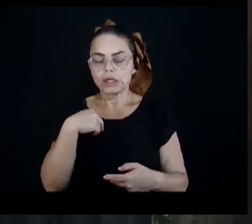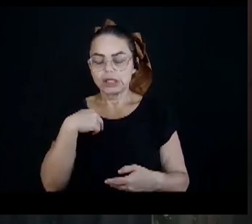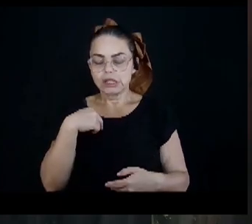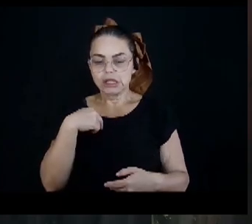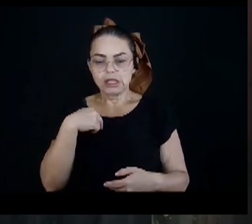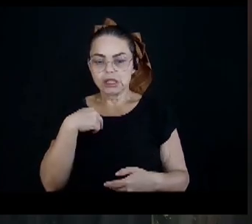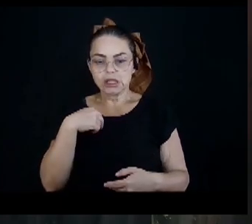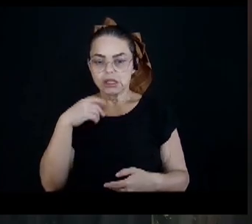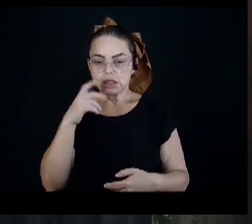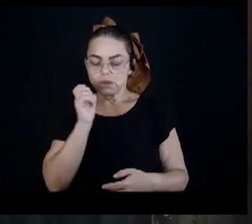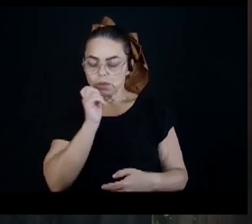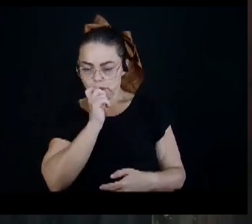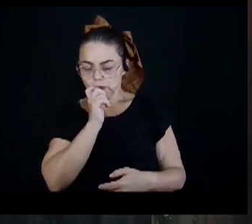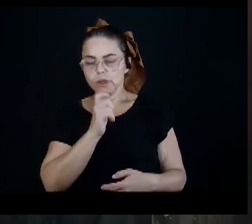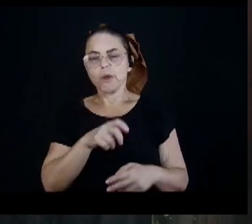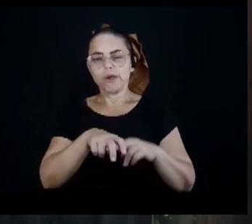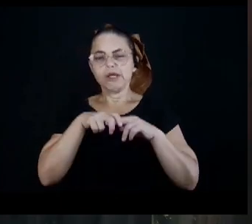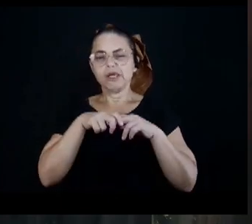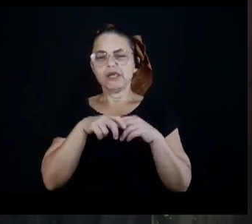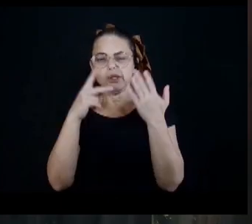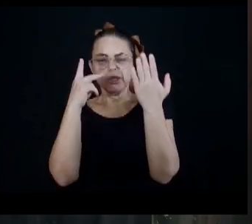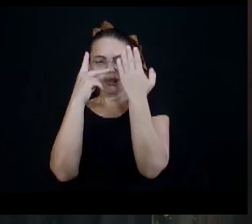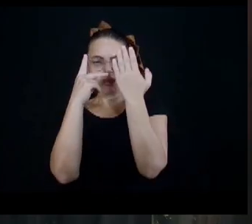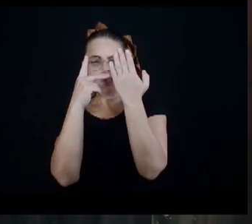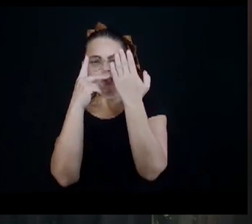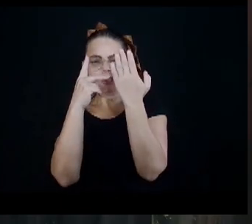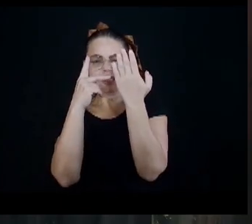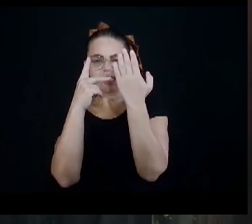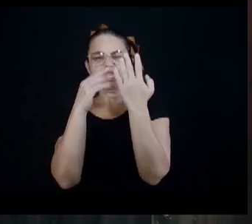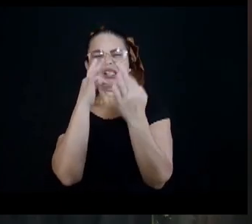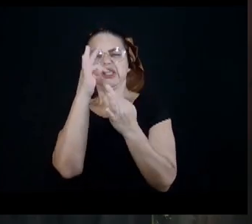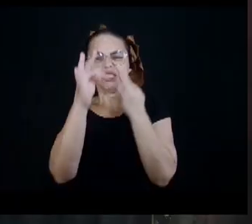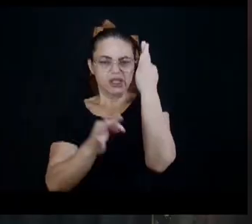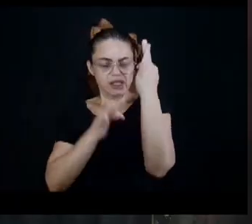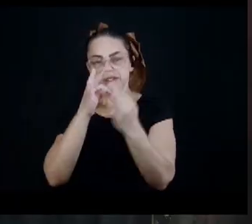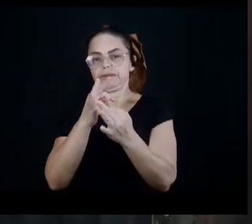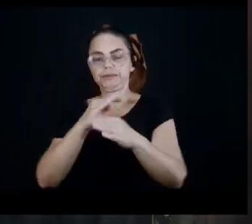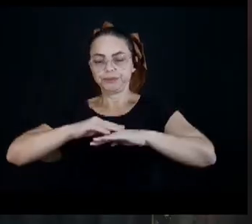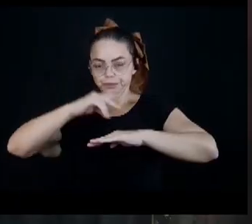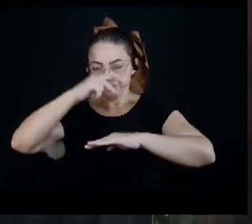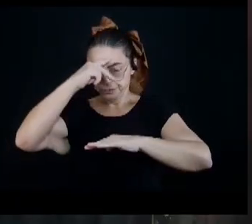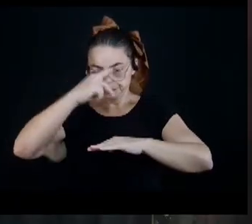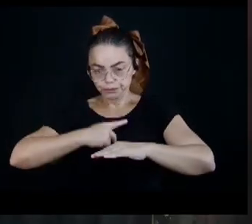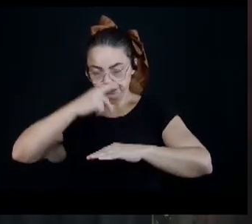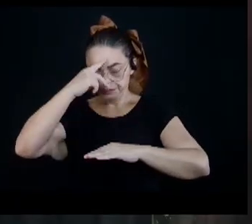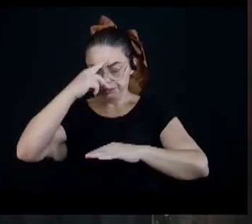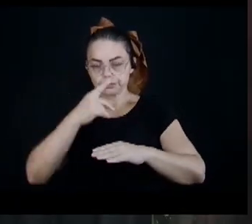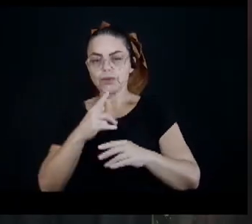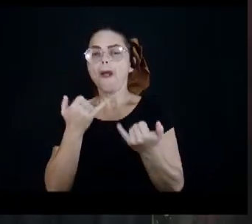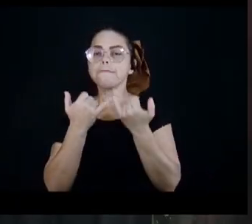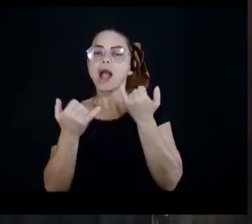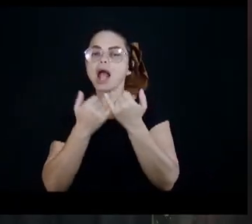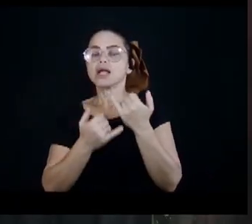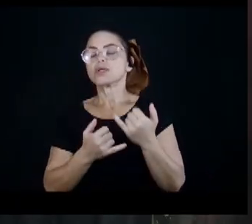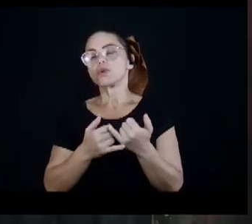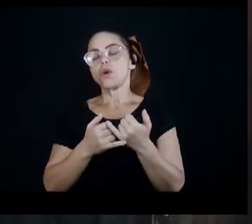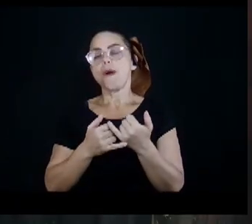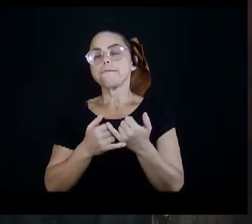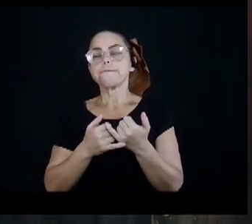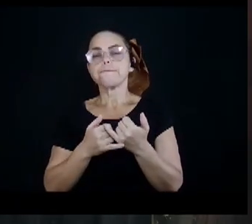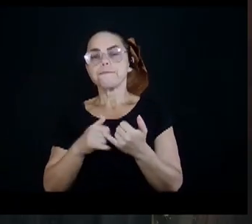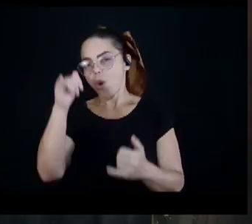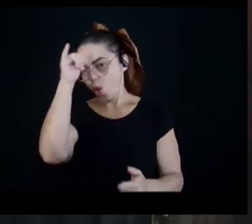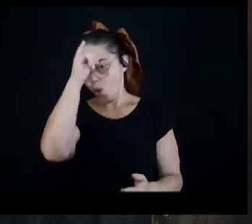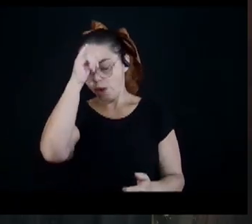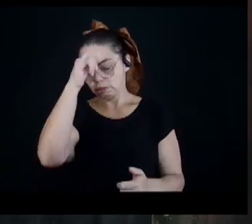em psicoterapia a gente trabalha isso, autoconhecimento. Parece meio bobinho isso, né? Fazer terapia para se autoconhecer, eu me conheço, eu sei quem eu